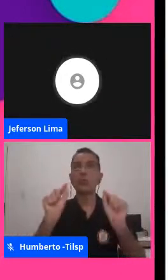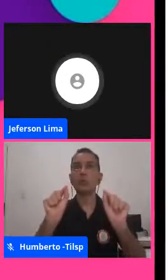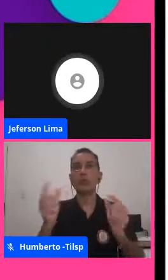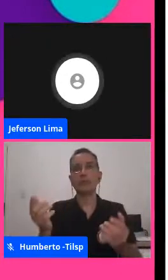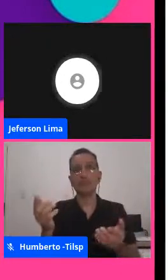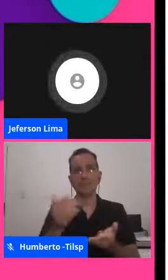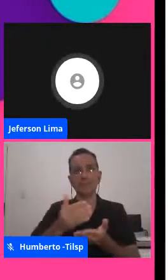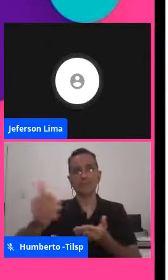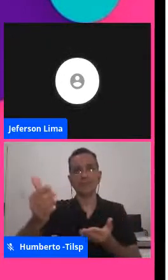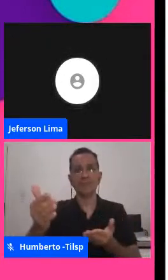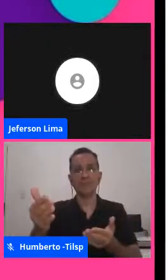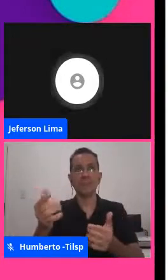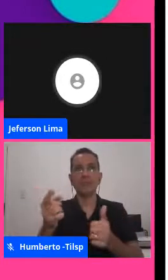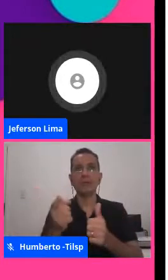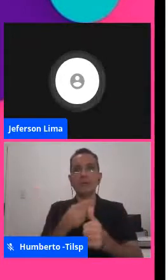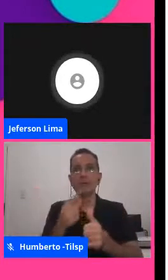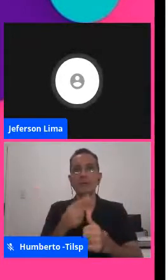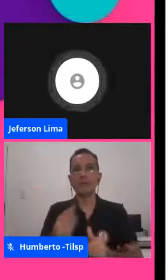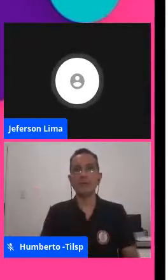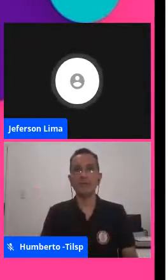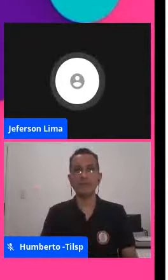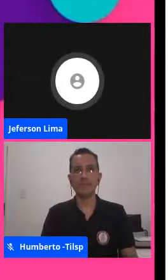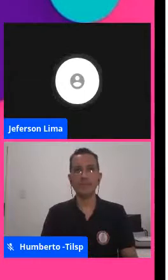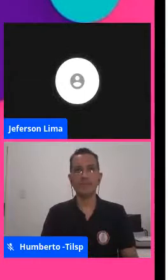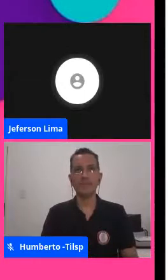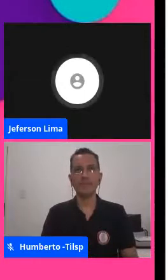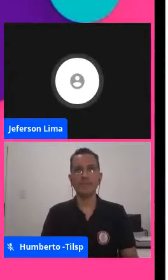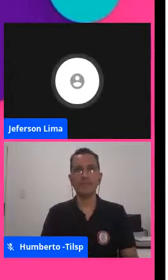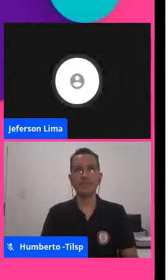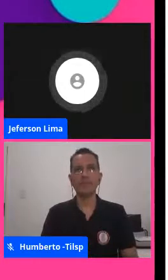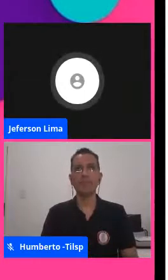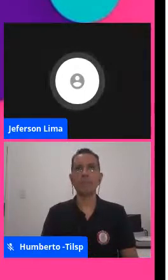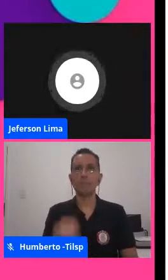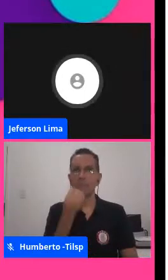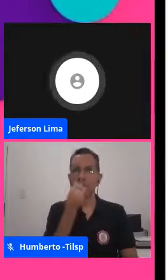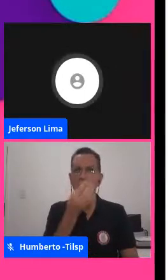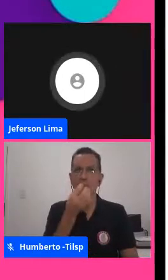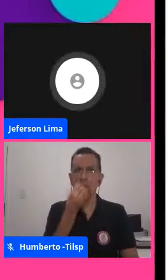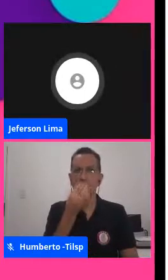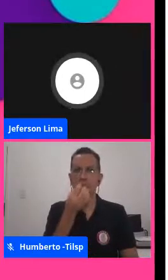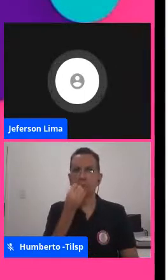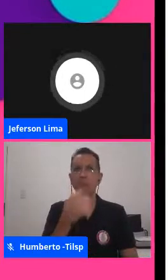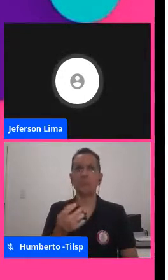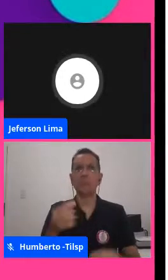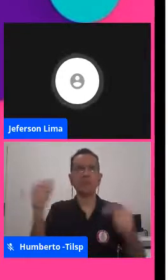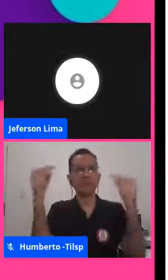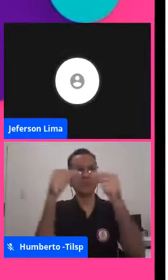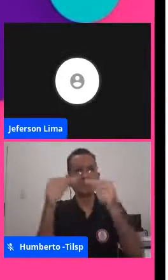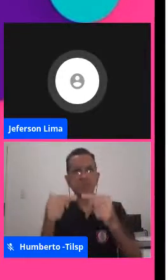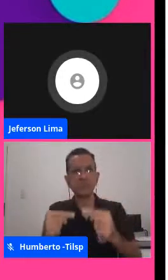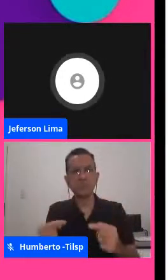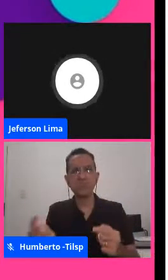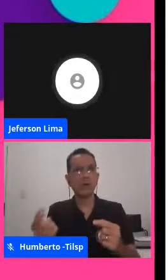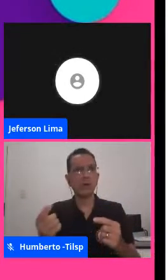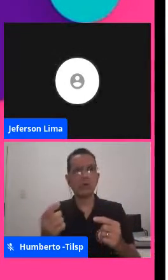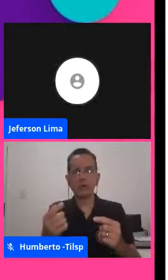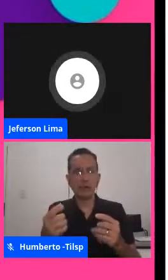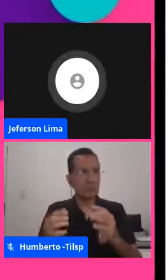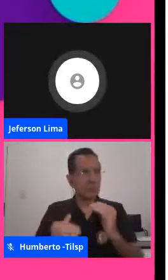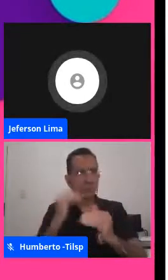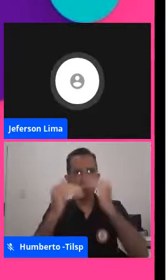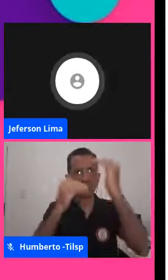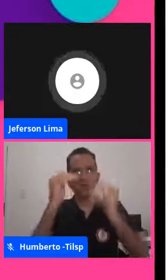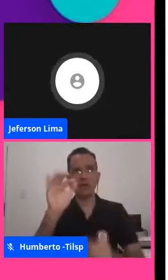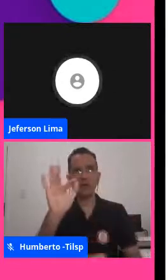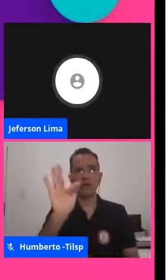escolher recentemente, né, e tem trazido um bom desempenho, né, para todas as aplicações que a gente já desenvolveu, é o Firebase. Ele